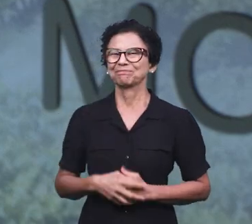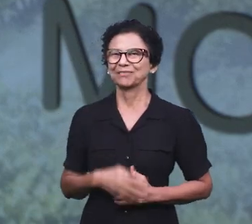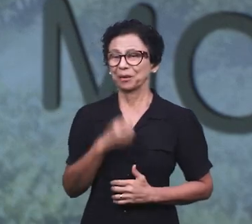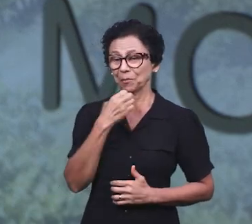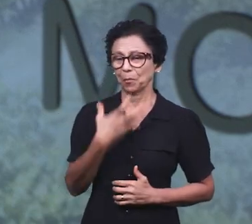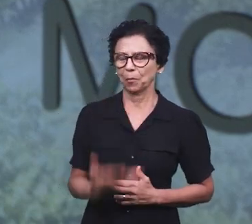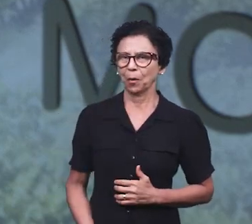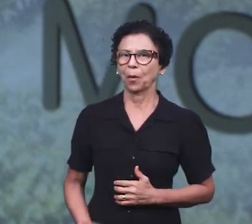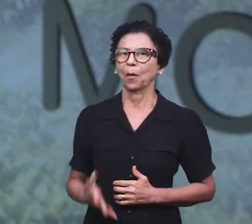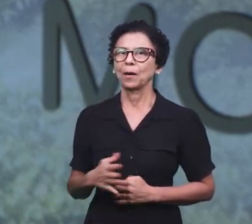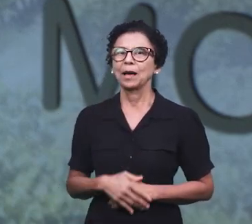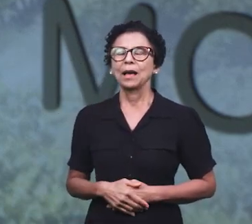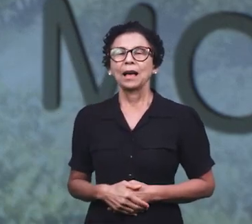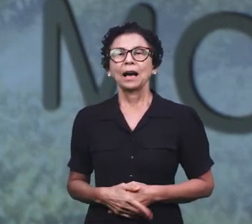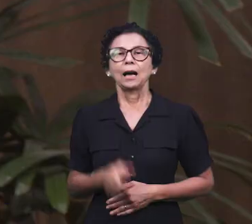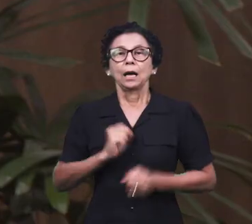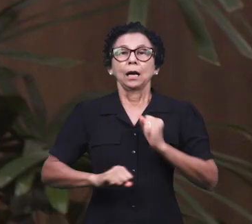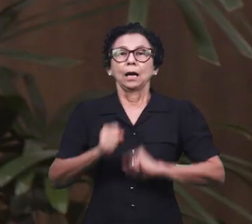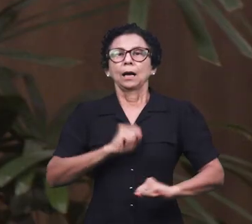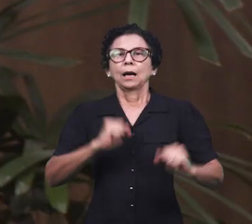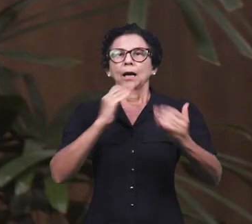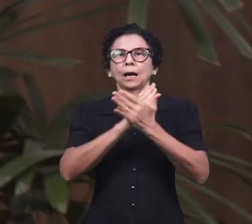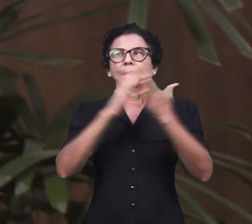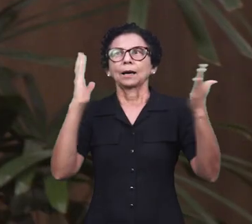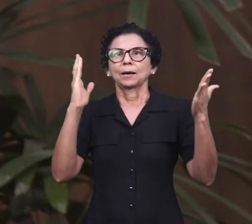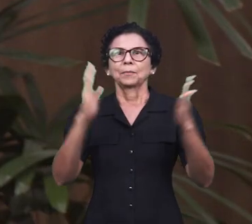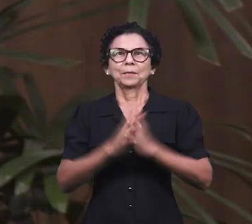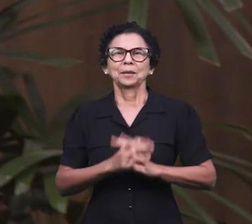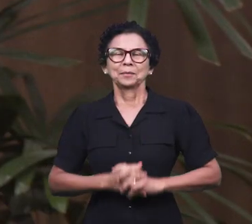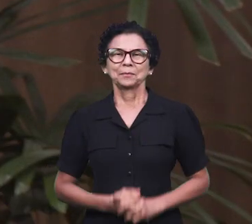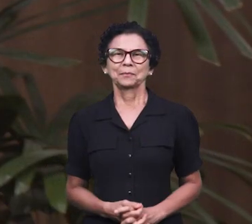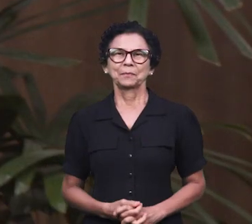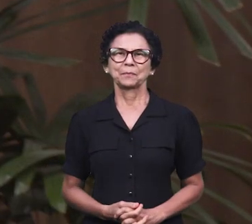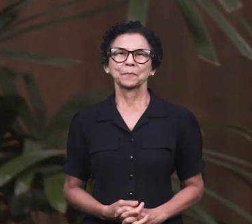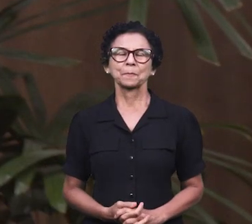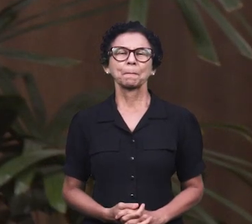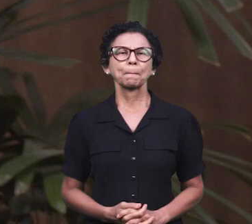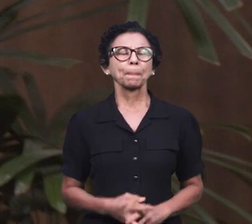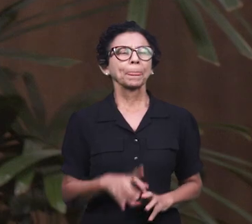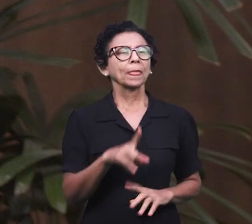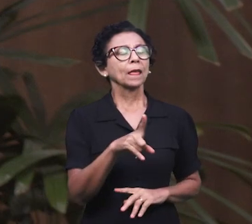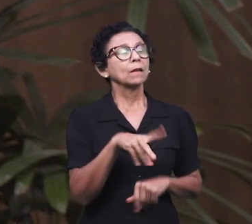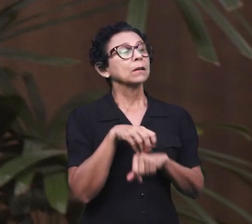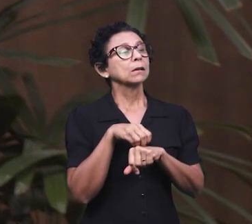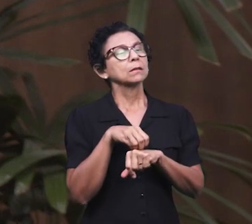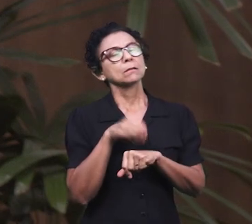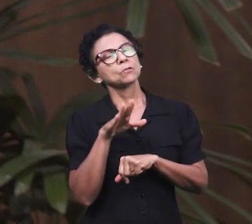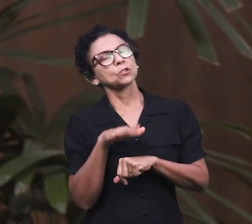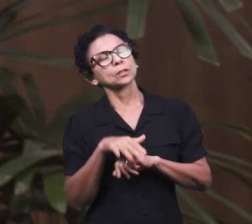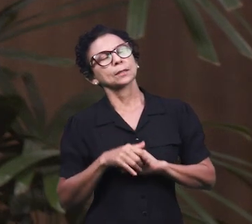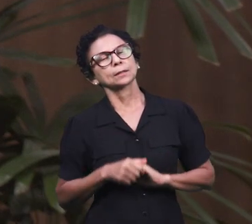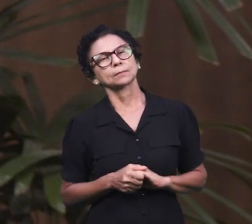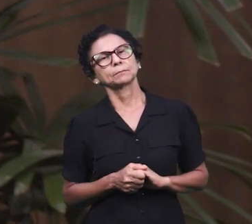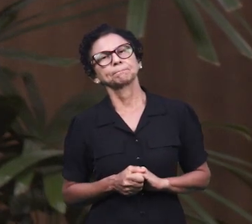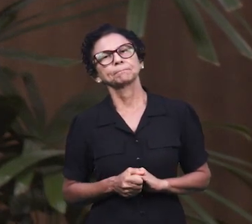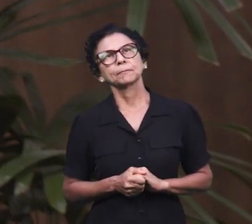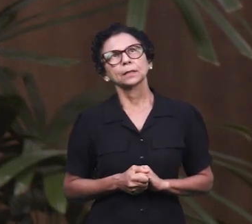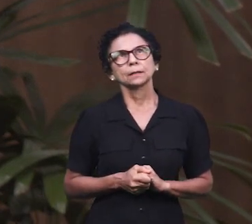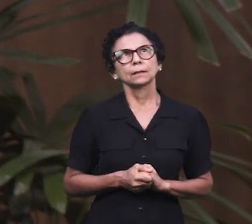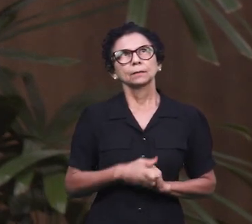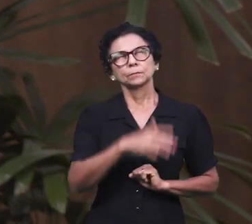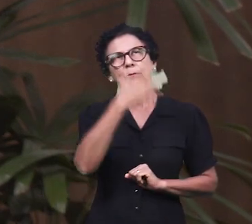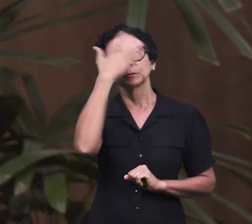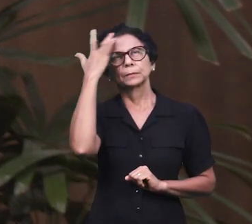deixa de ser ociosa. Evandro, o que você recomendaria para uma pessoa